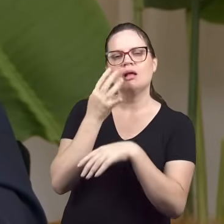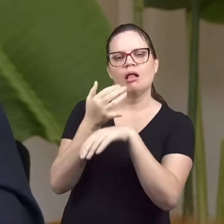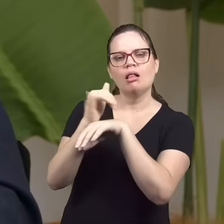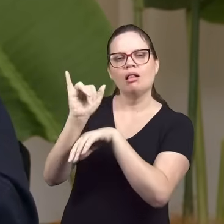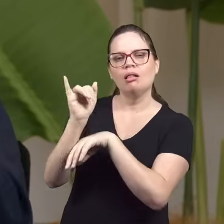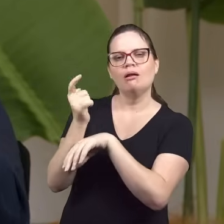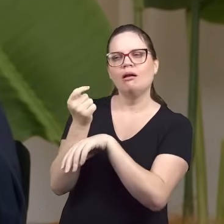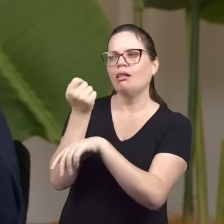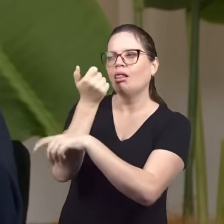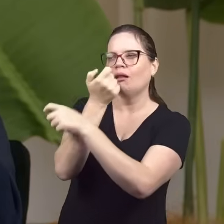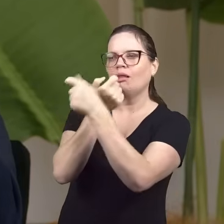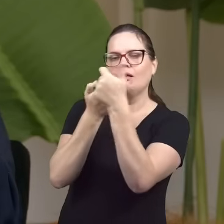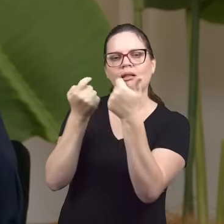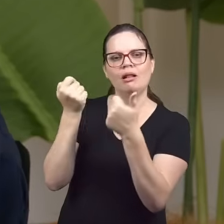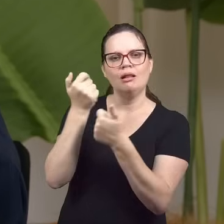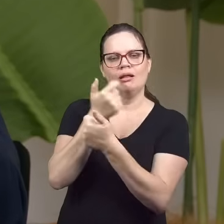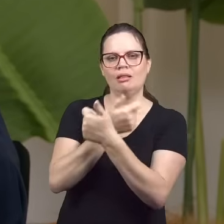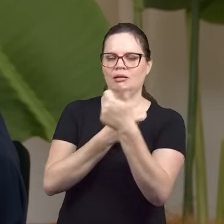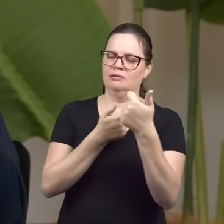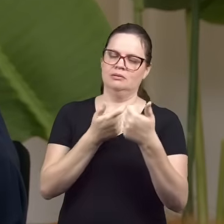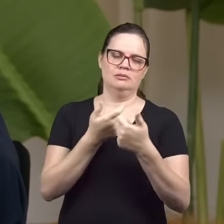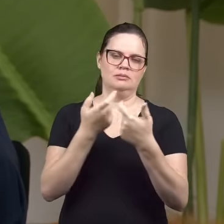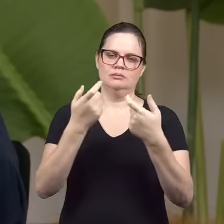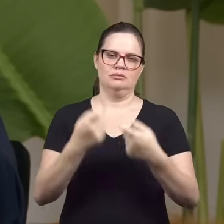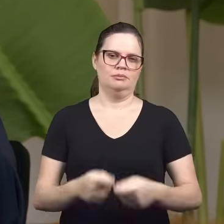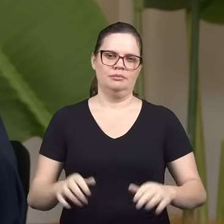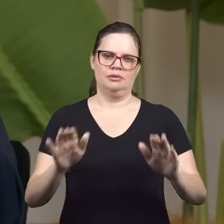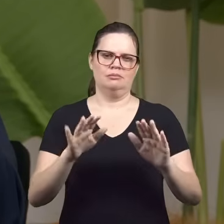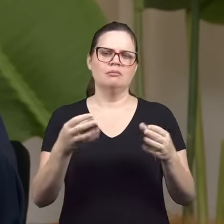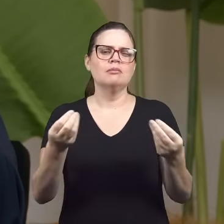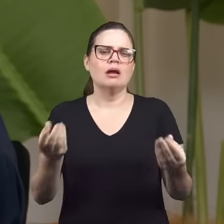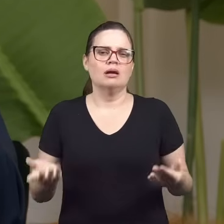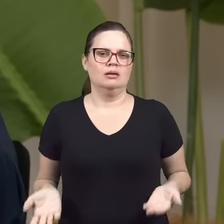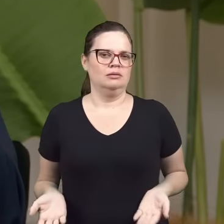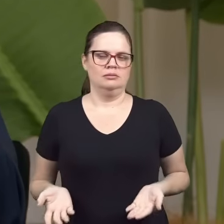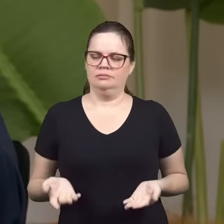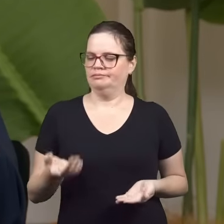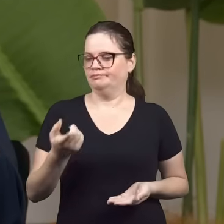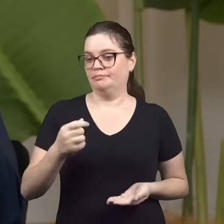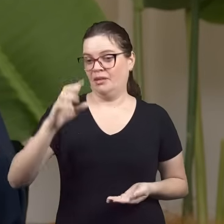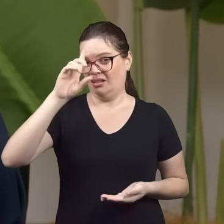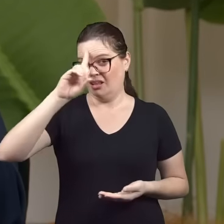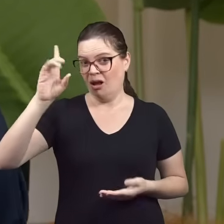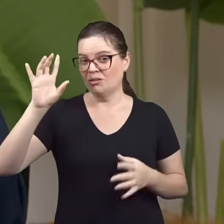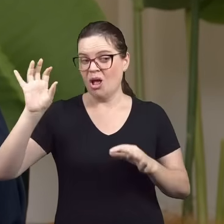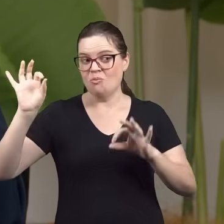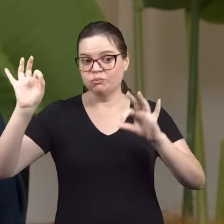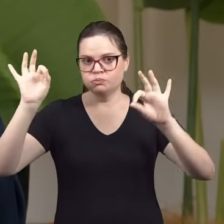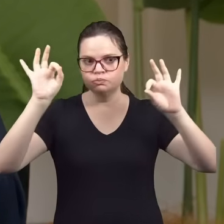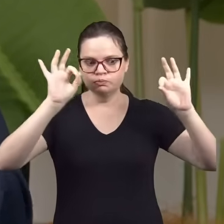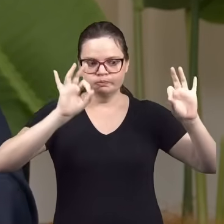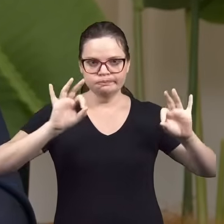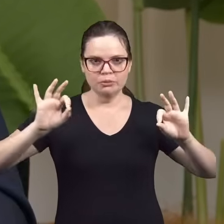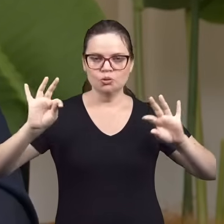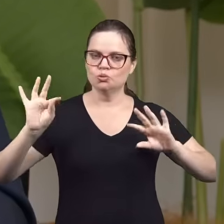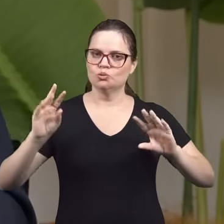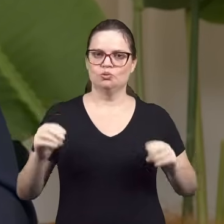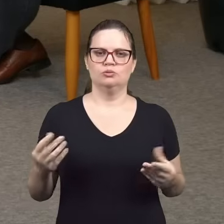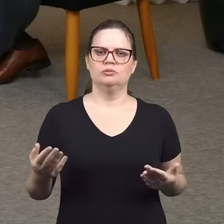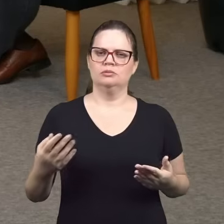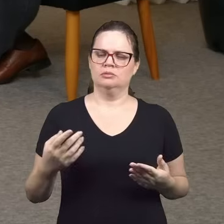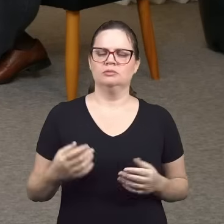né? Abrindo pequenas brechas? Para que fazer isso? Não é verdade? Vamos agradar o